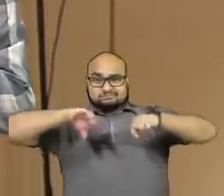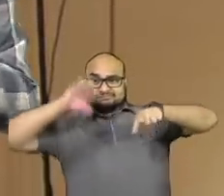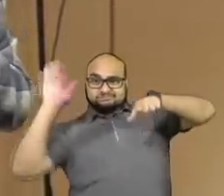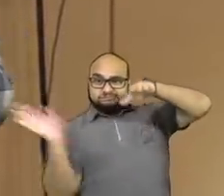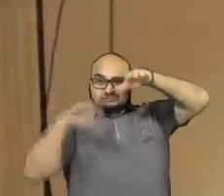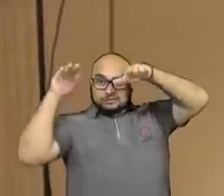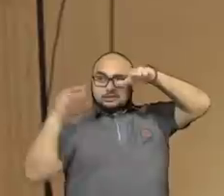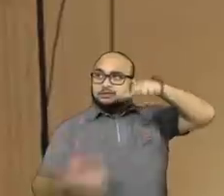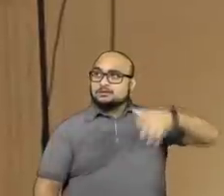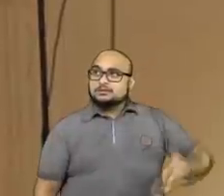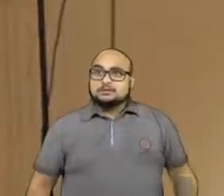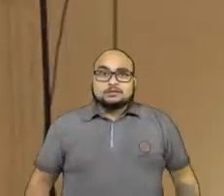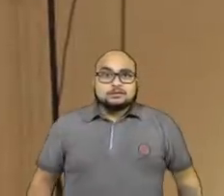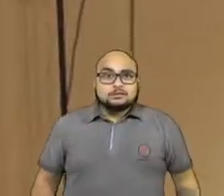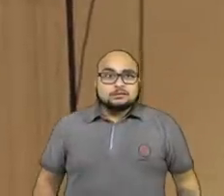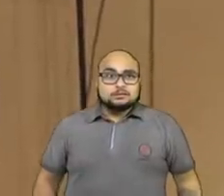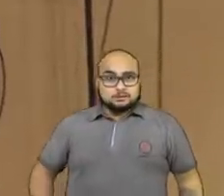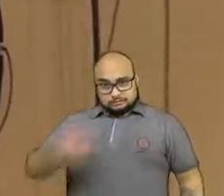Doutor João ninguém.